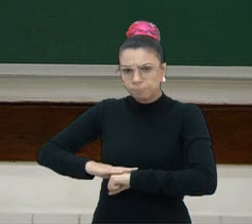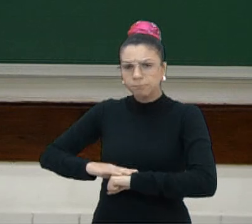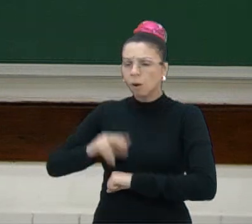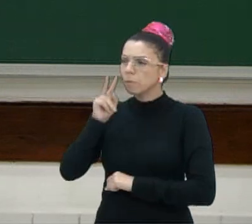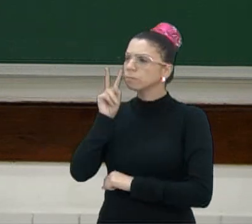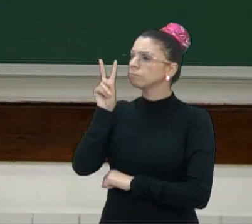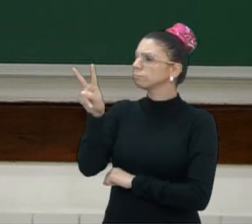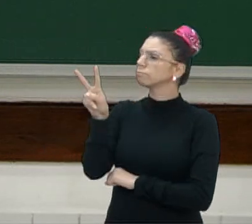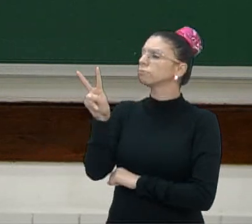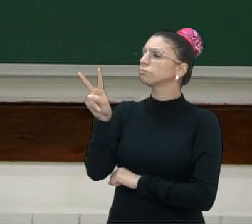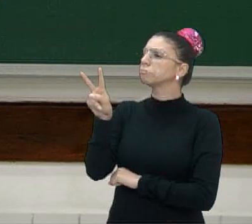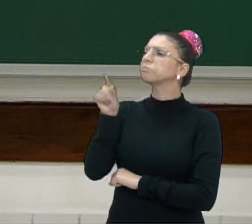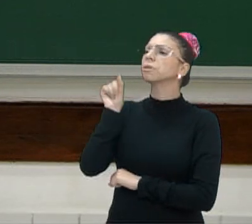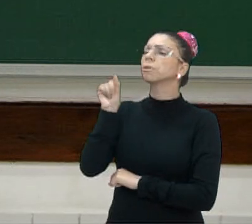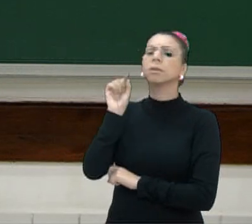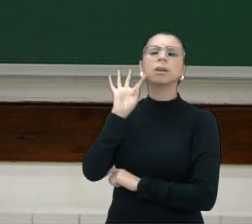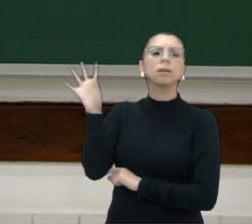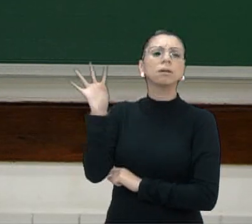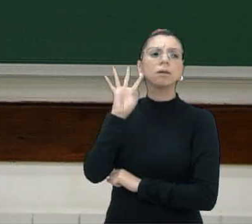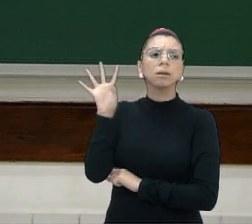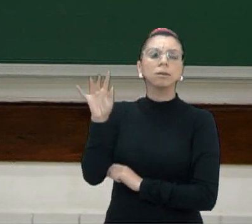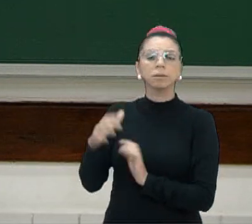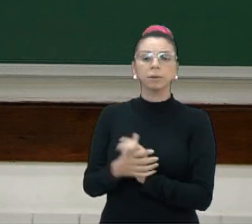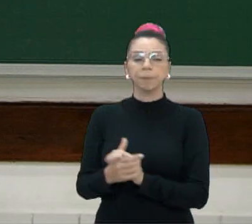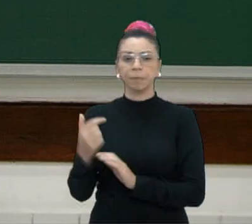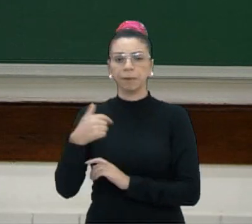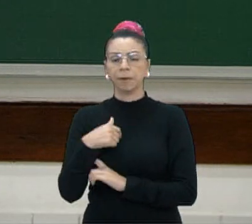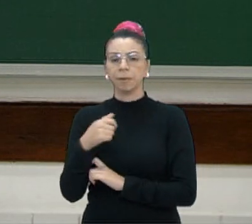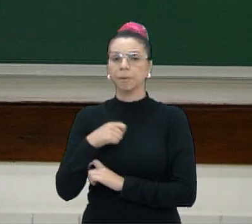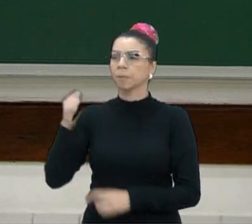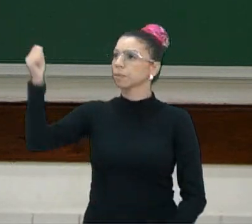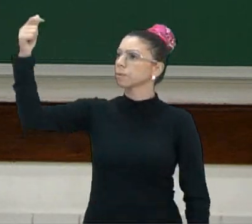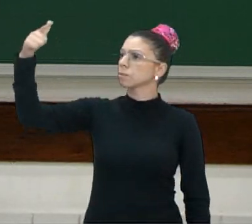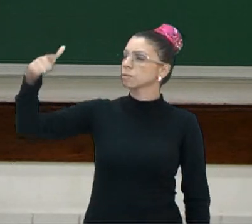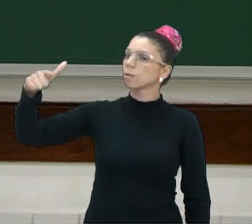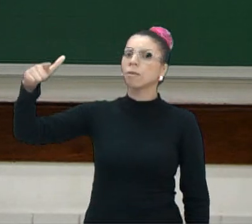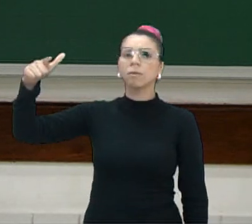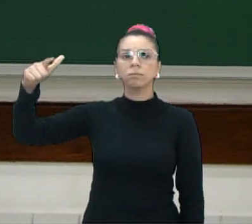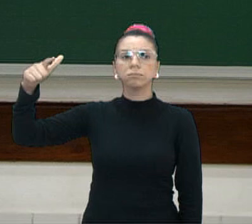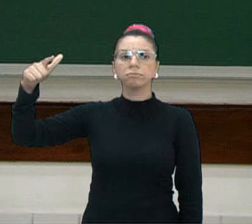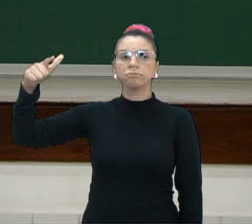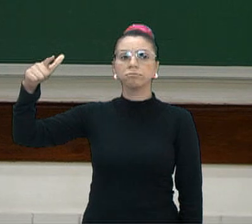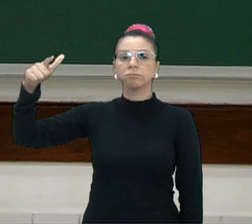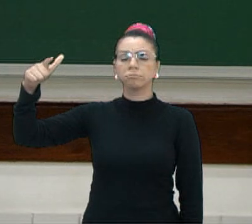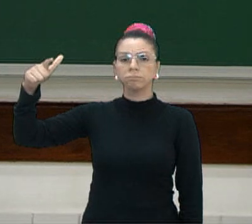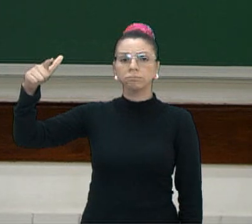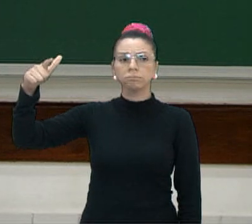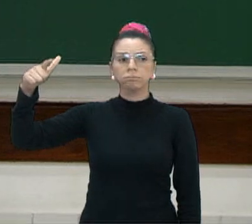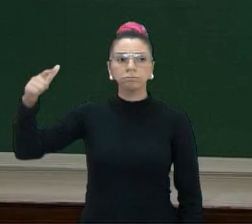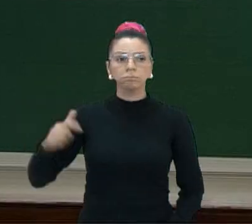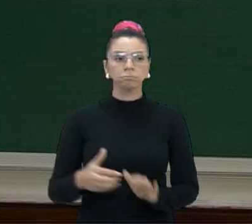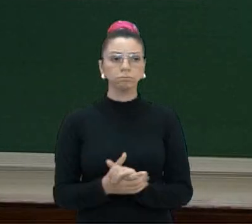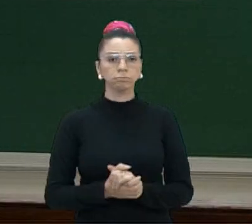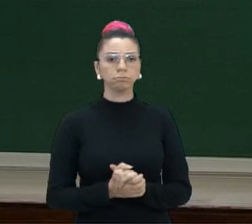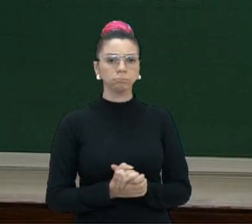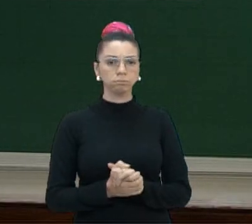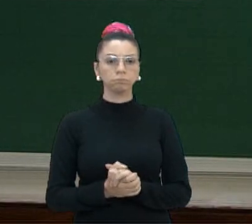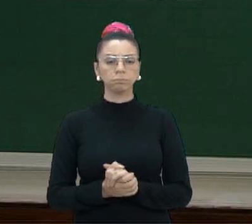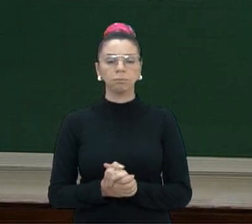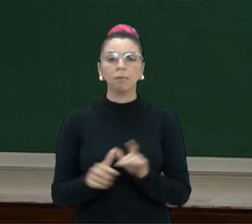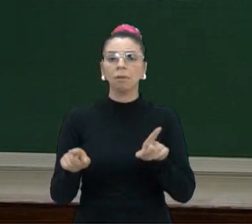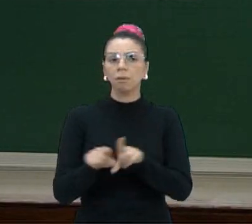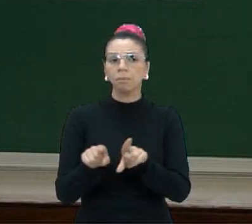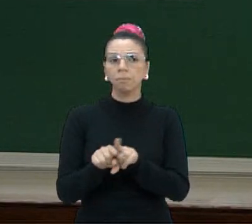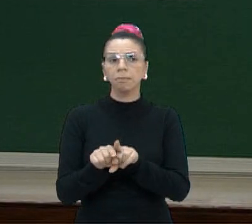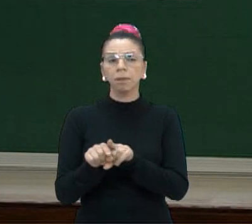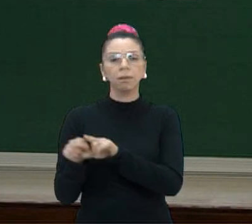aquela imagem, o que eu penso? Nesse caso, eu vejo o sol. Eu vejo aqui, tem um lobo aqui, temos aqui alguns